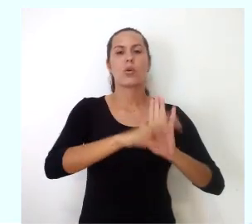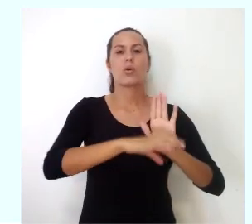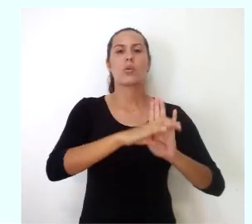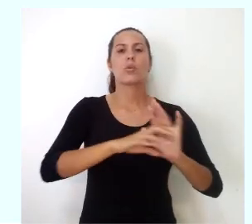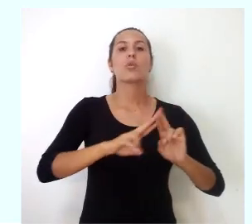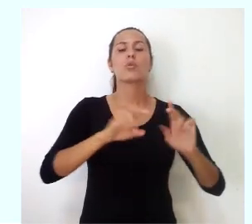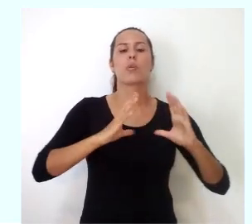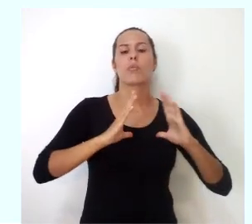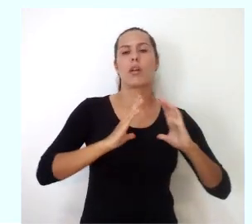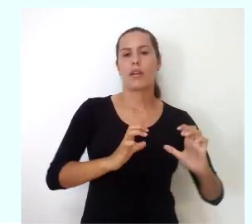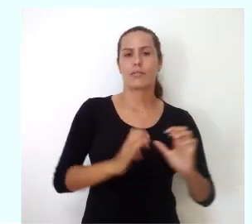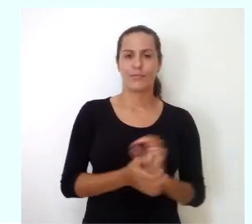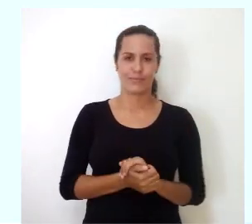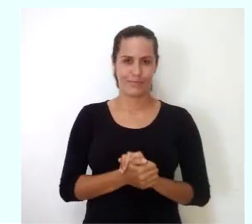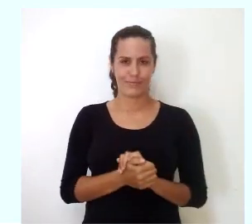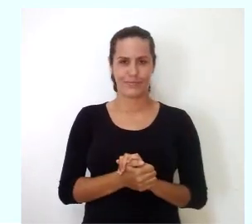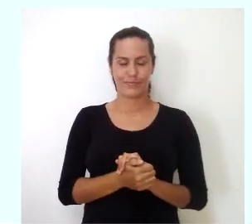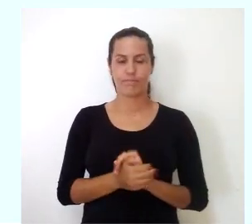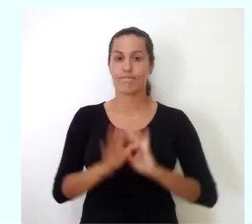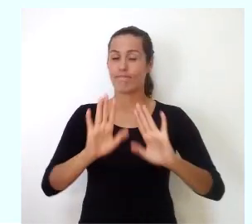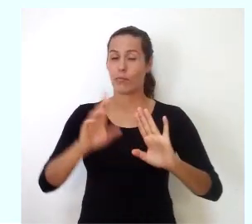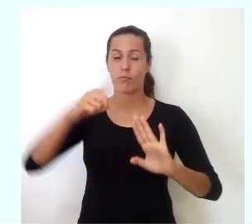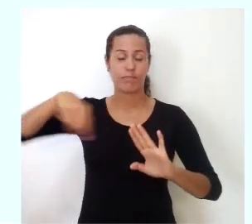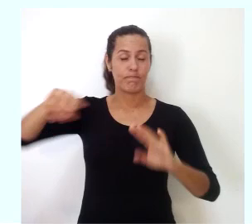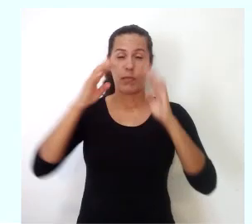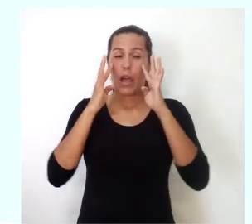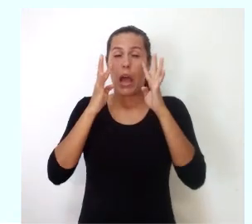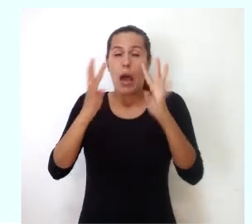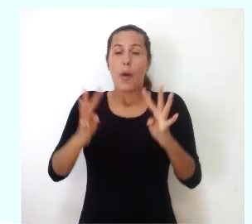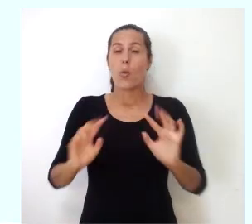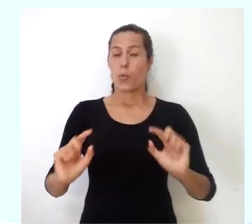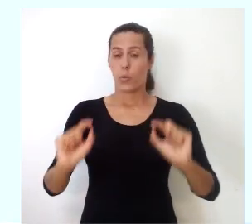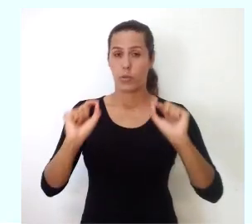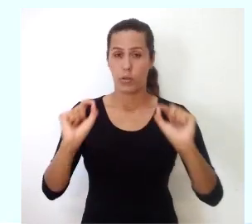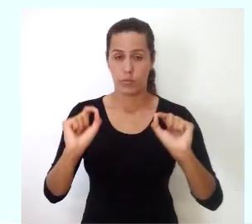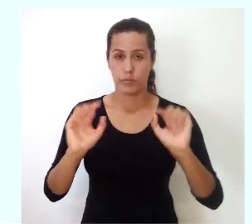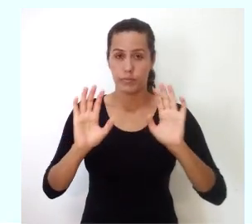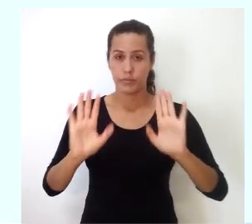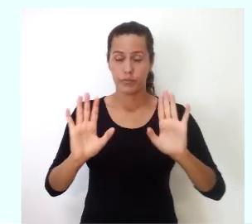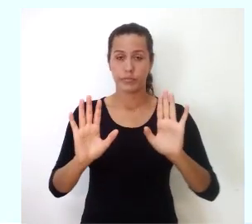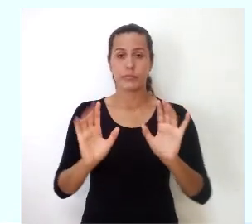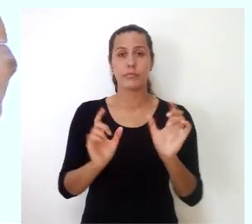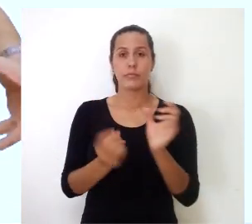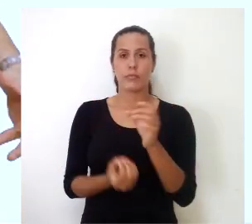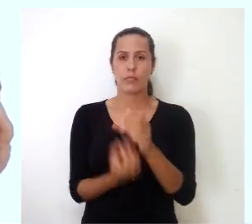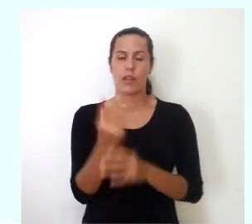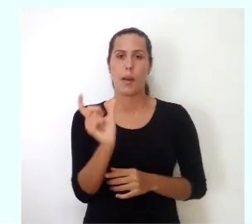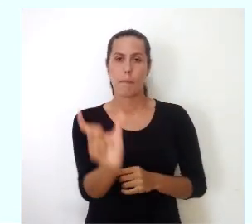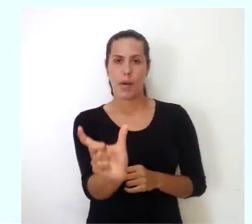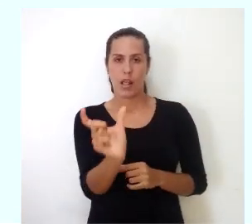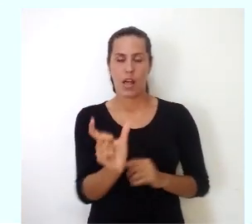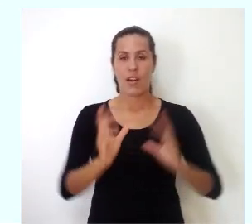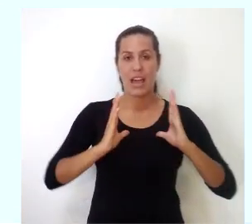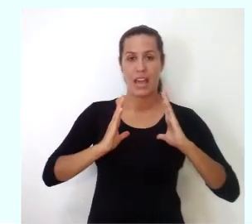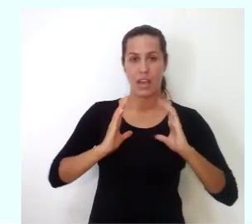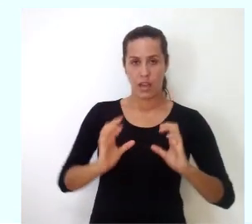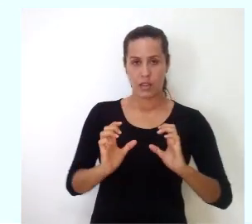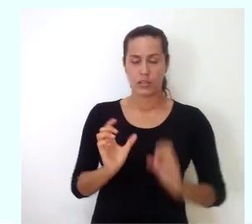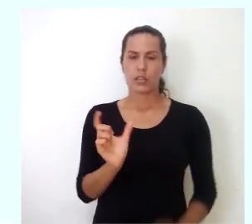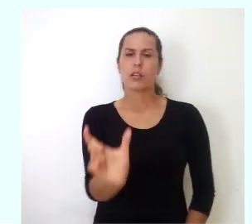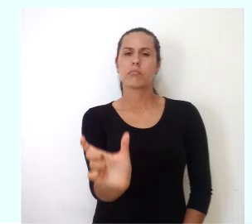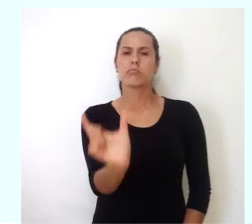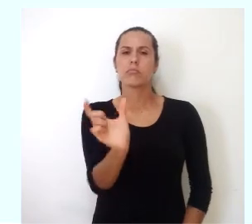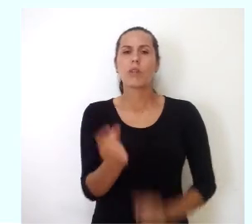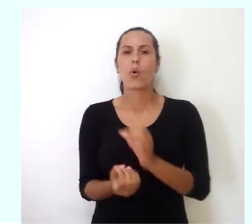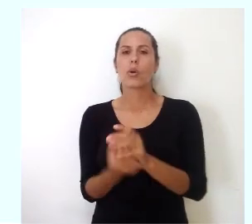conceito sobre a ética. Então prestem bem atenção. Etimologicamente, a origem da palavra